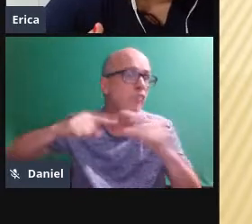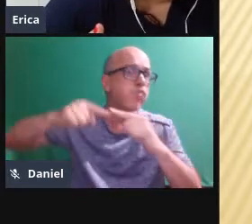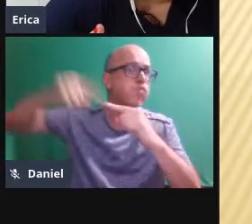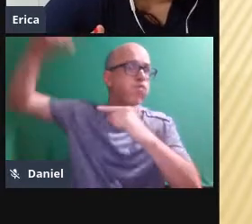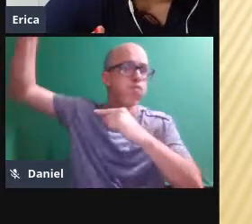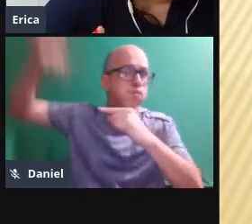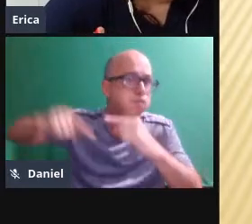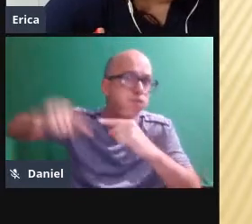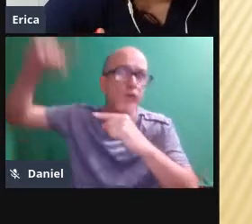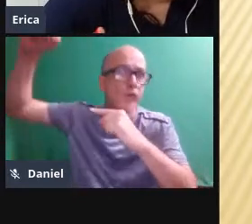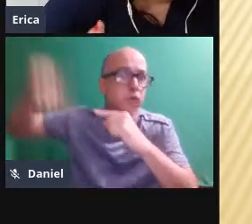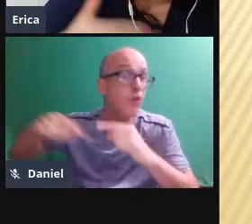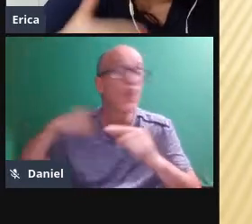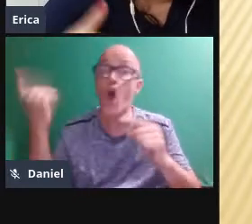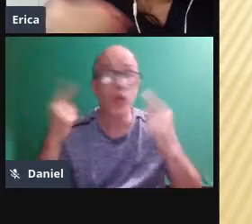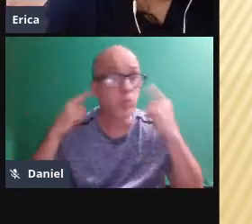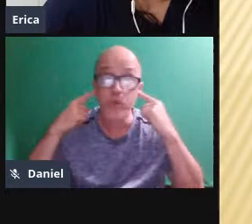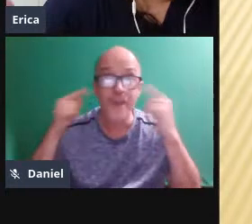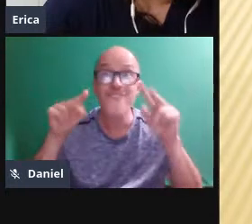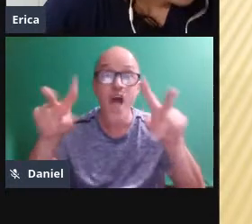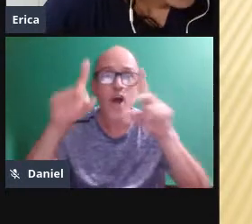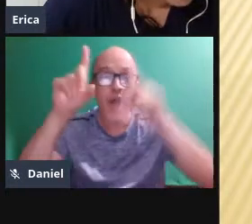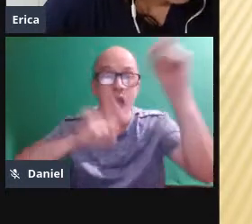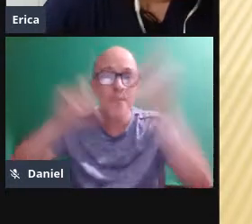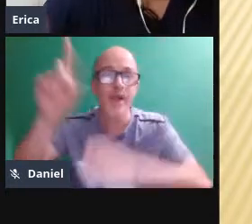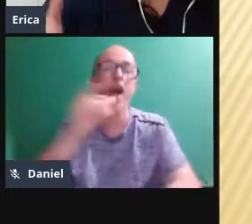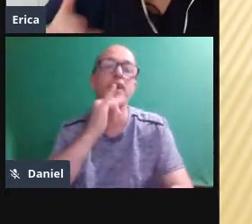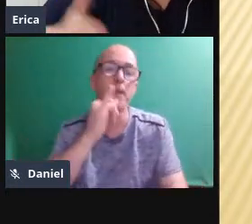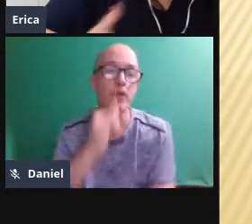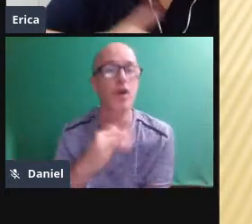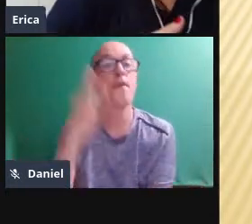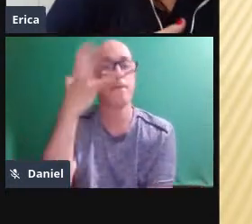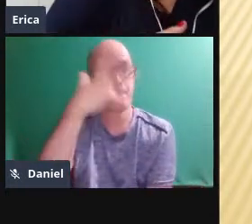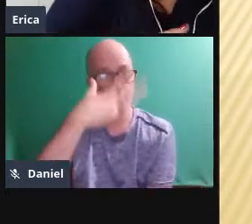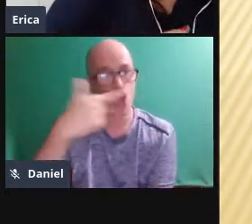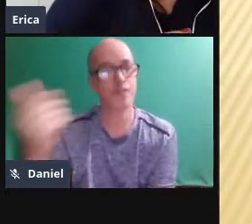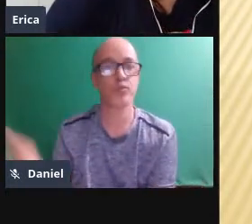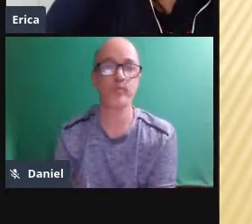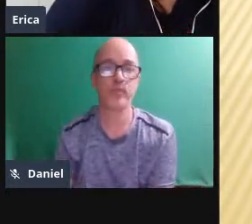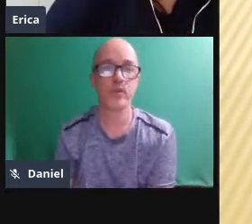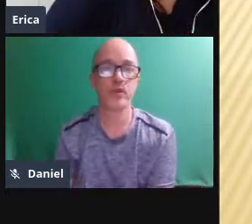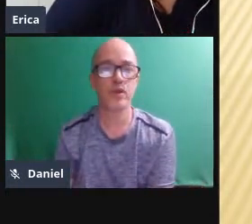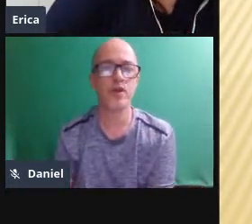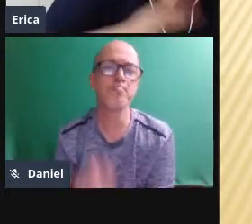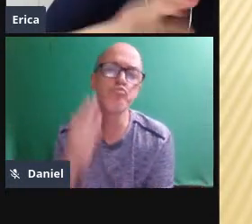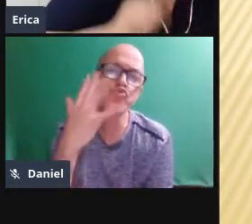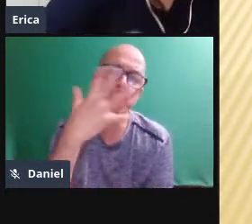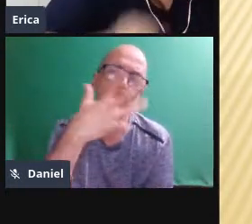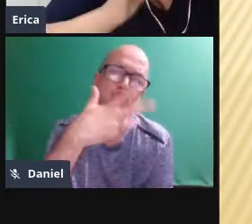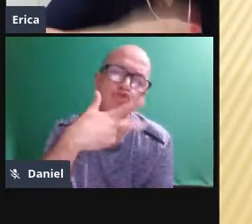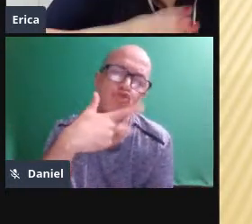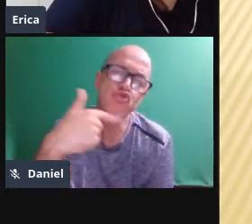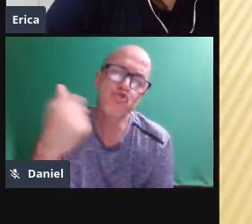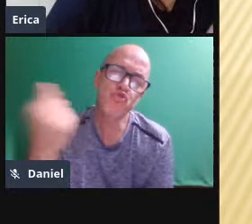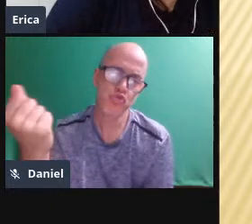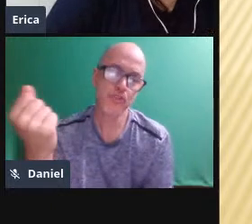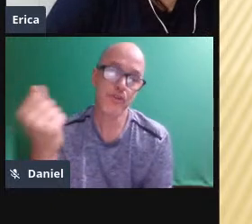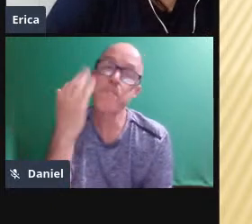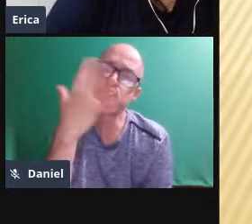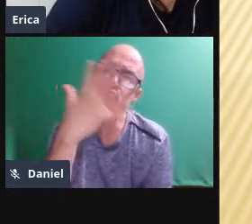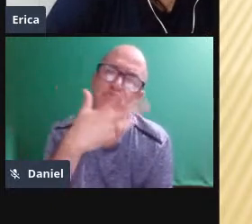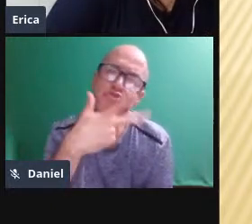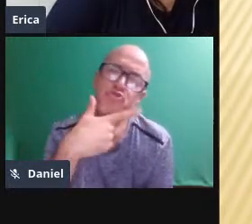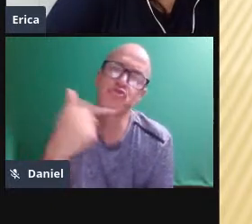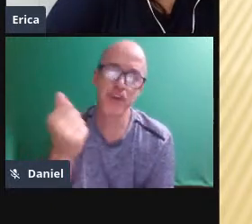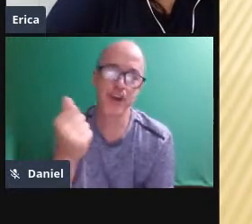alguma coisa, né? Com relação ao ouvir, nós temos entonação de voz. Por exemplo, com relação à língua